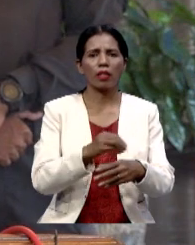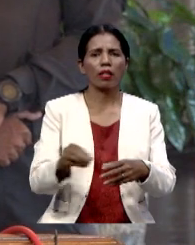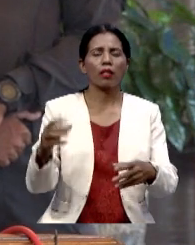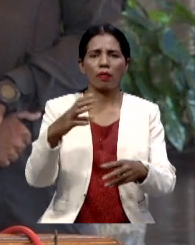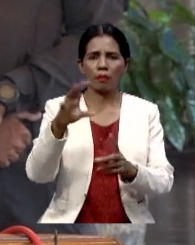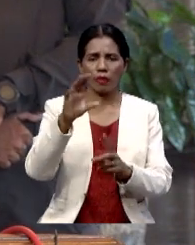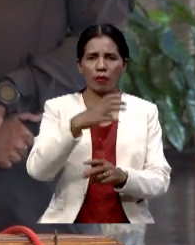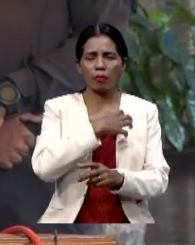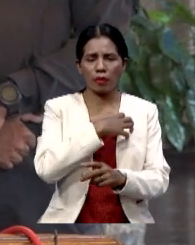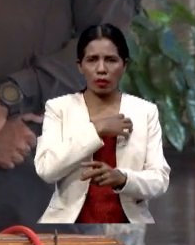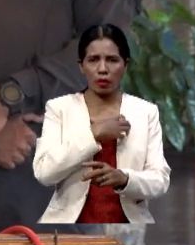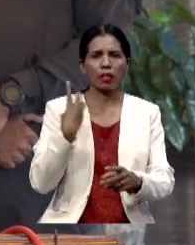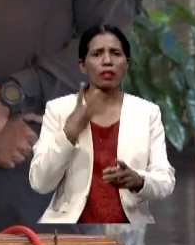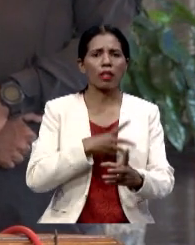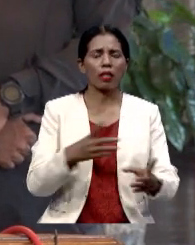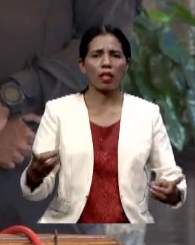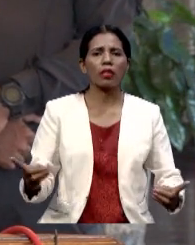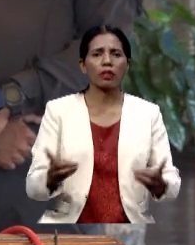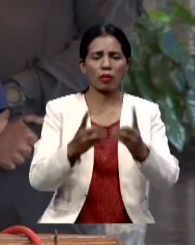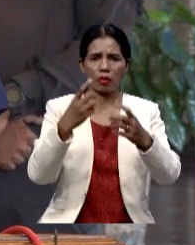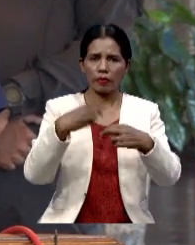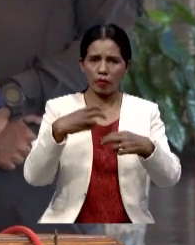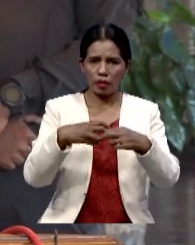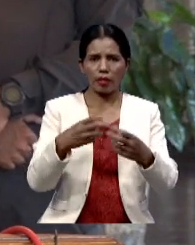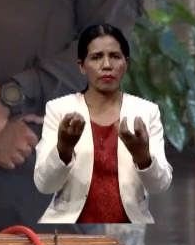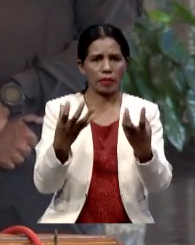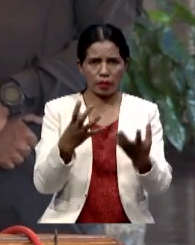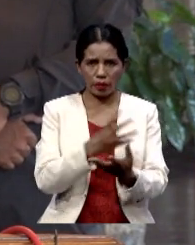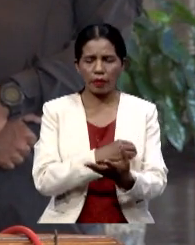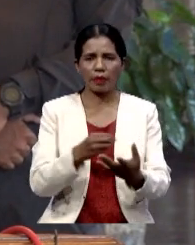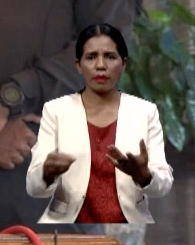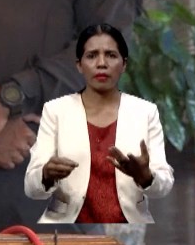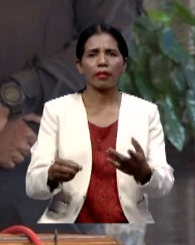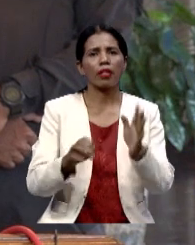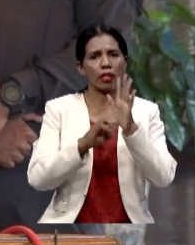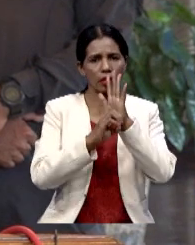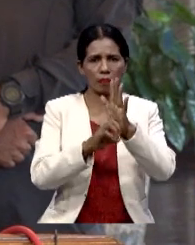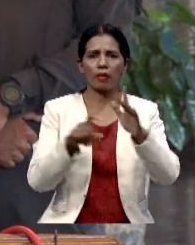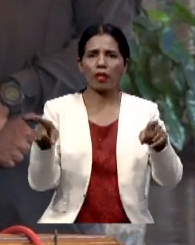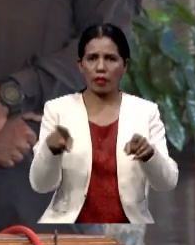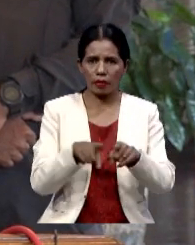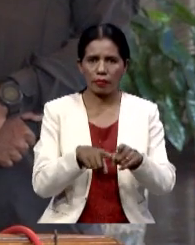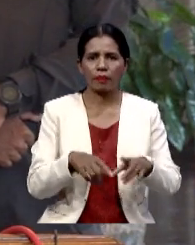enfrenta dificuldade logo kida por exemplo anesan